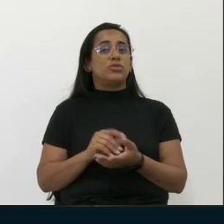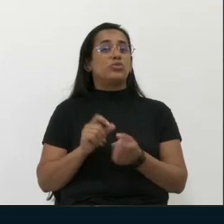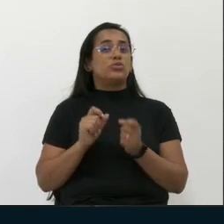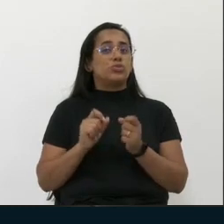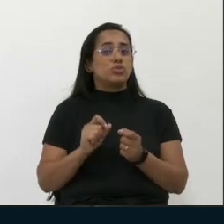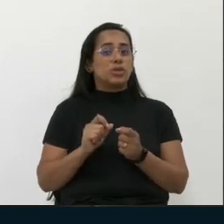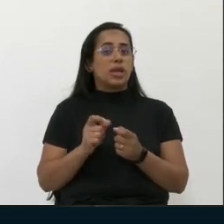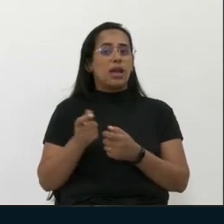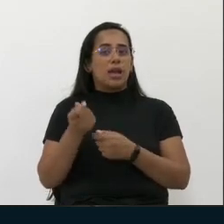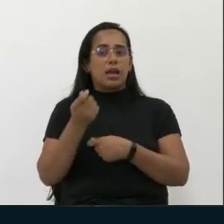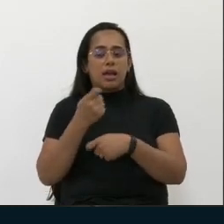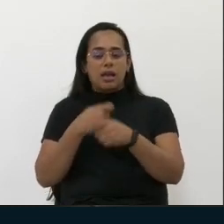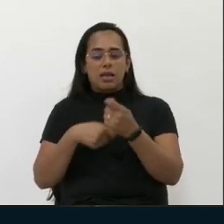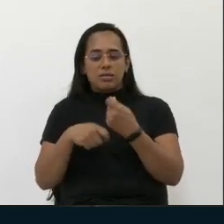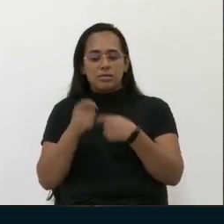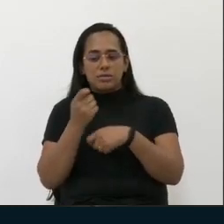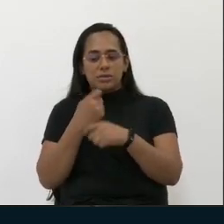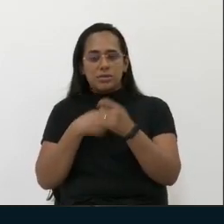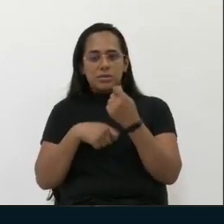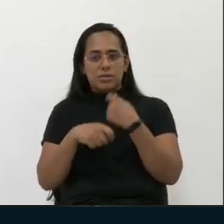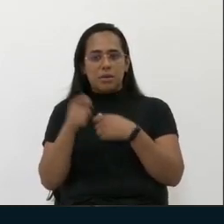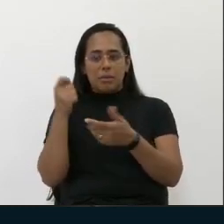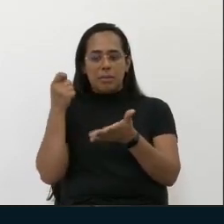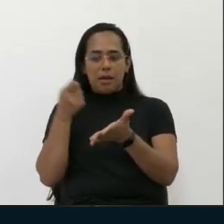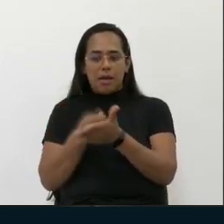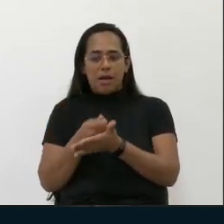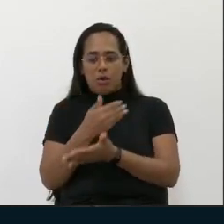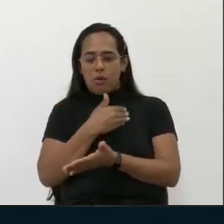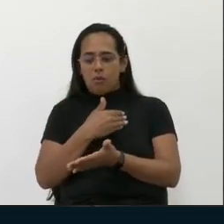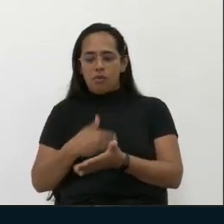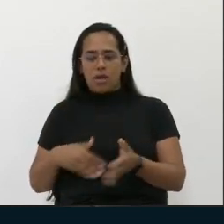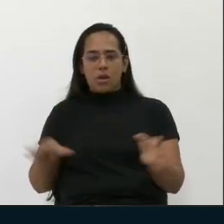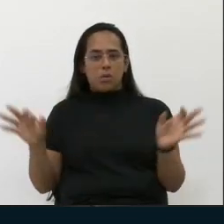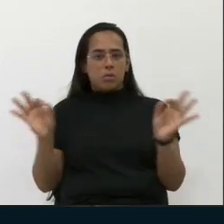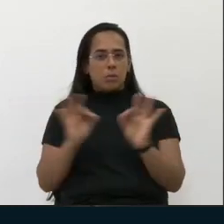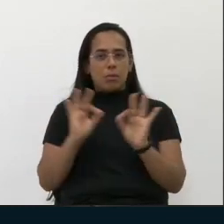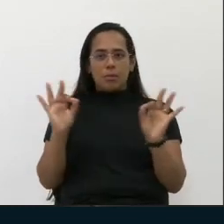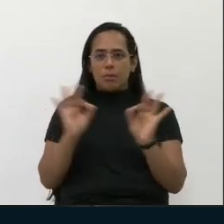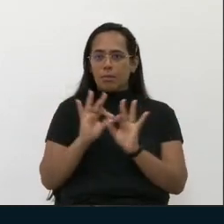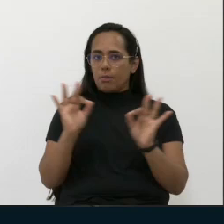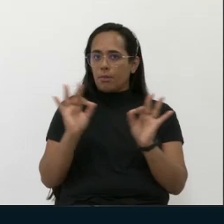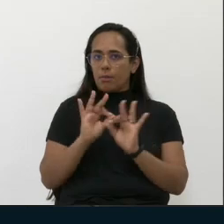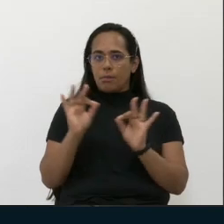não pagava o governo do Estado. E foram